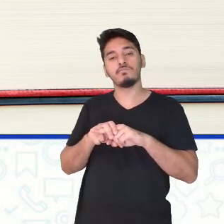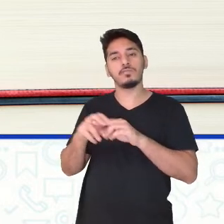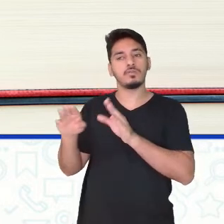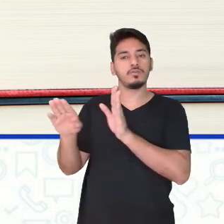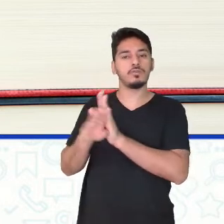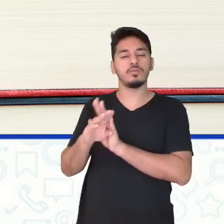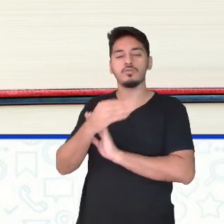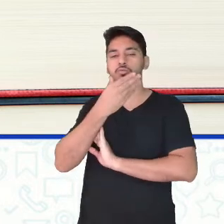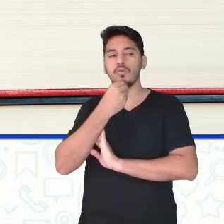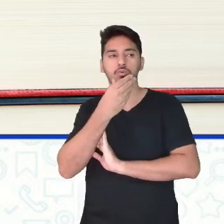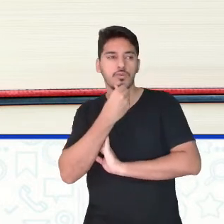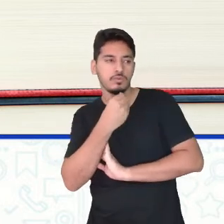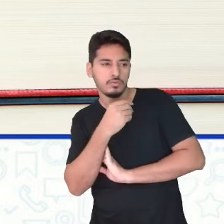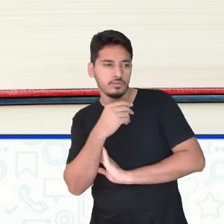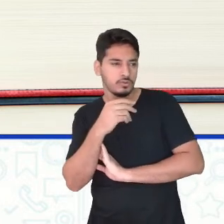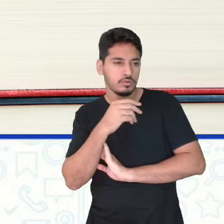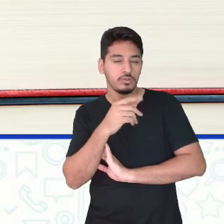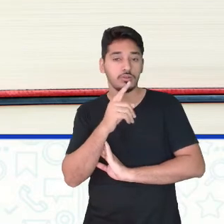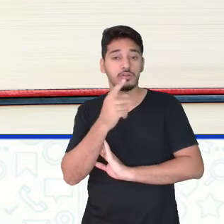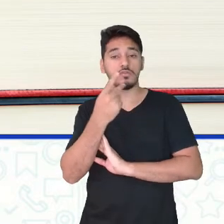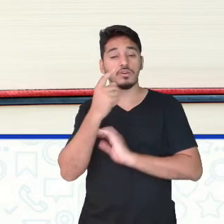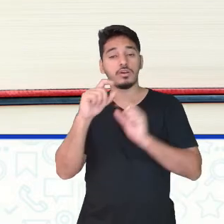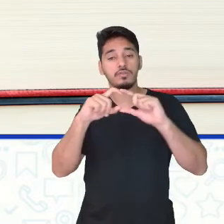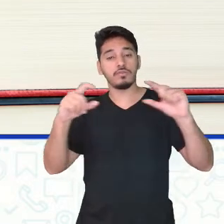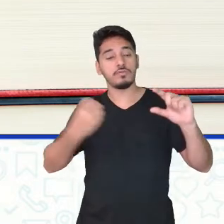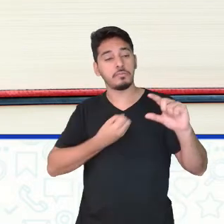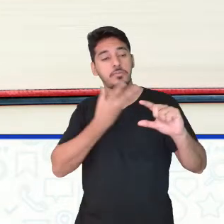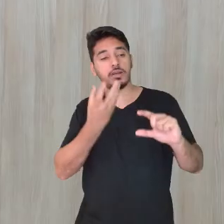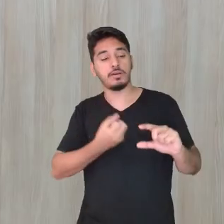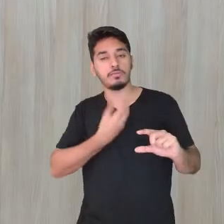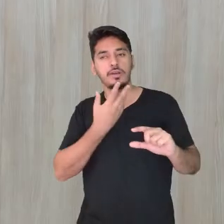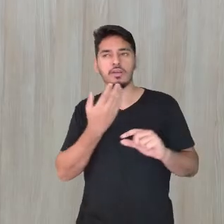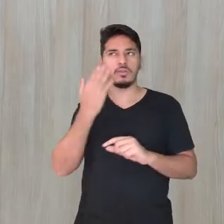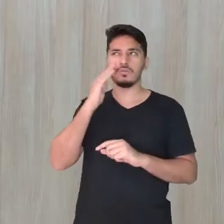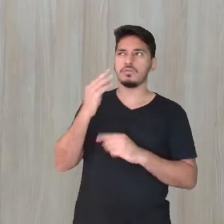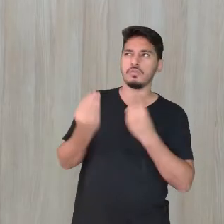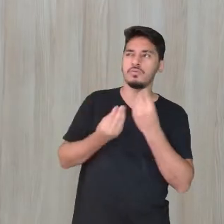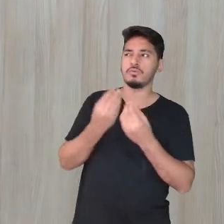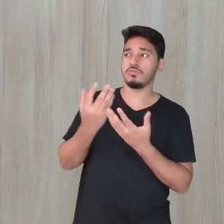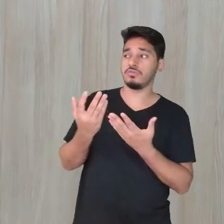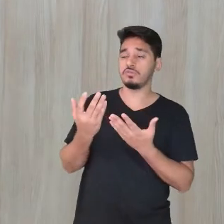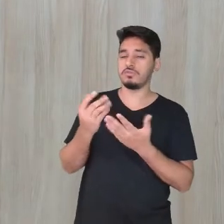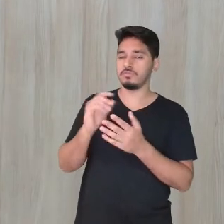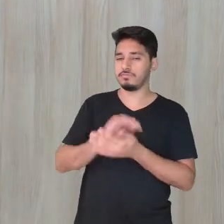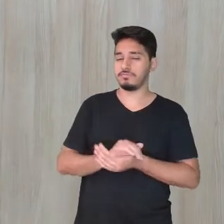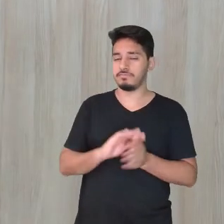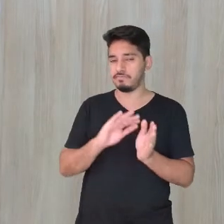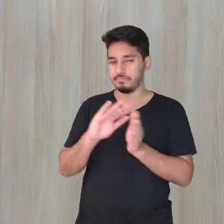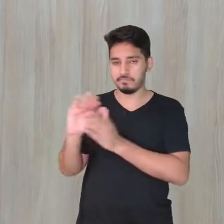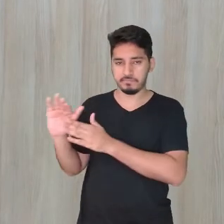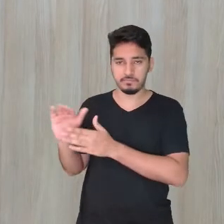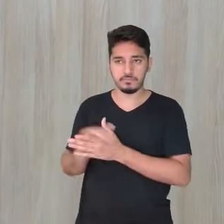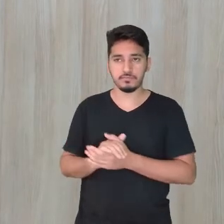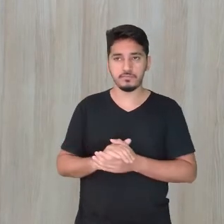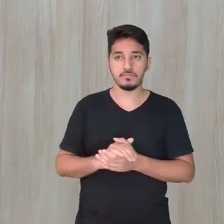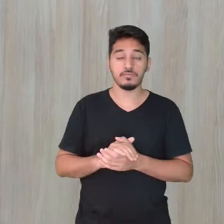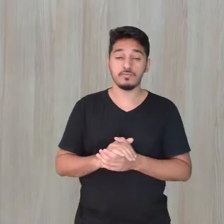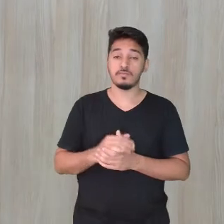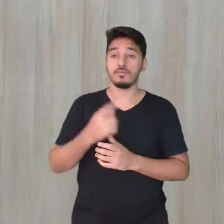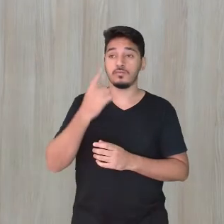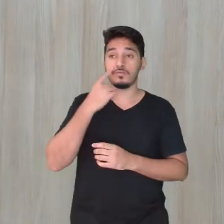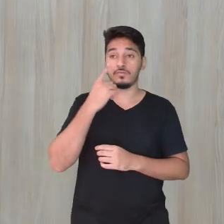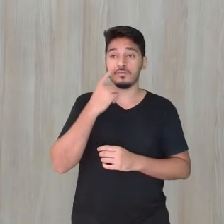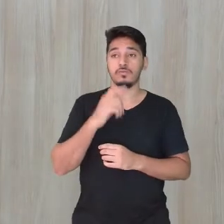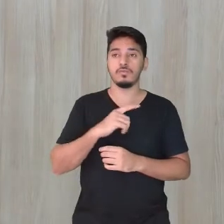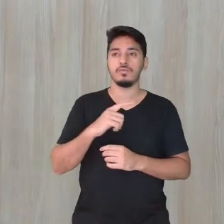recitar versos. E aí ele fica um pouco perdido com a situação, não sabe como agir com relação a ela. Mas olha, eu sublinhei aqui, na verdade, eu